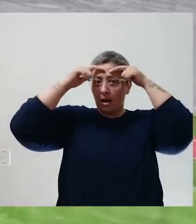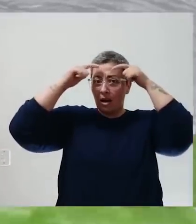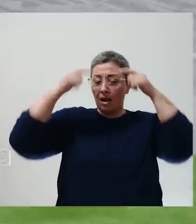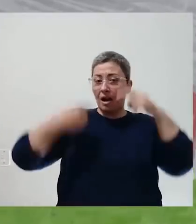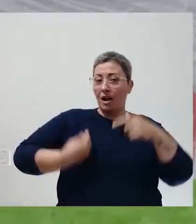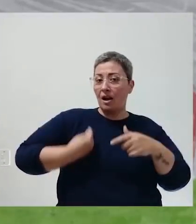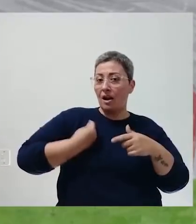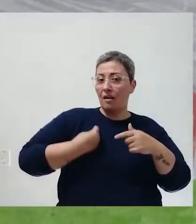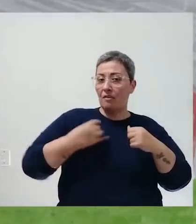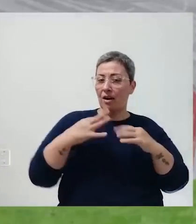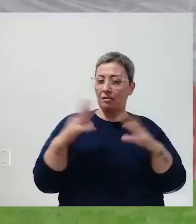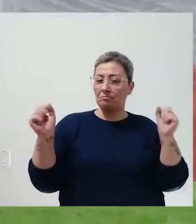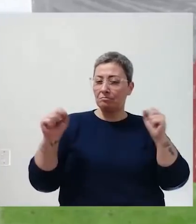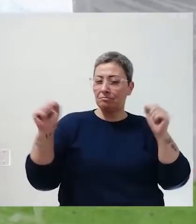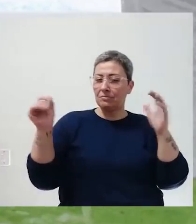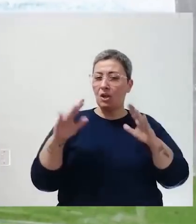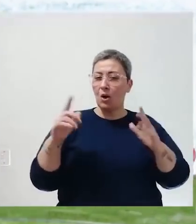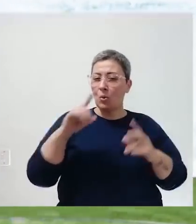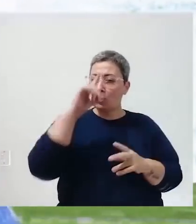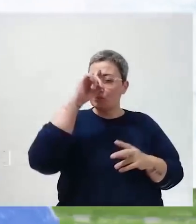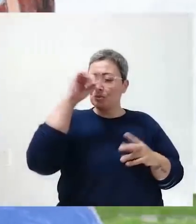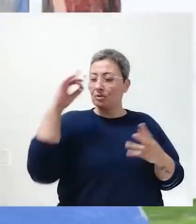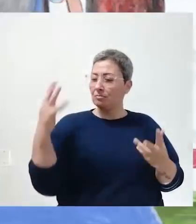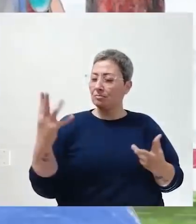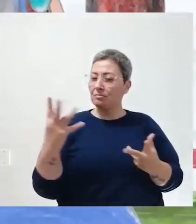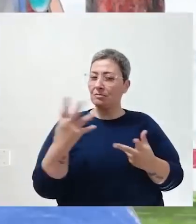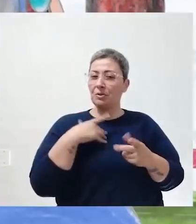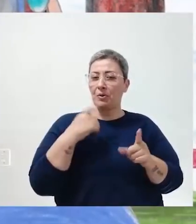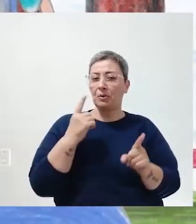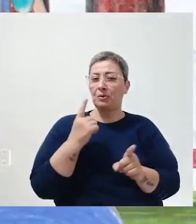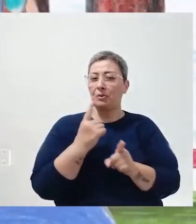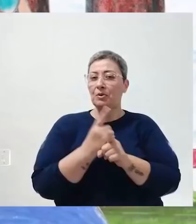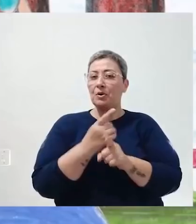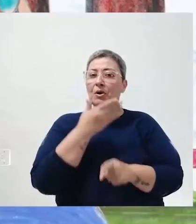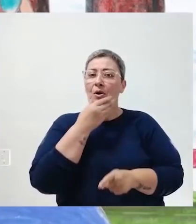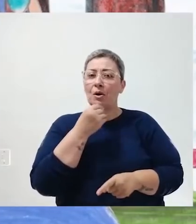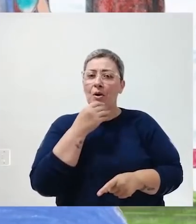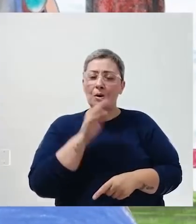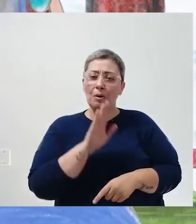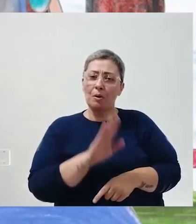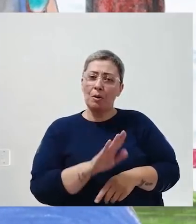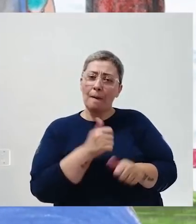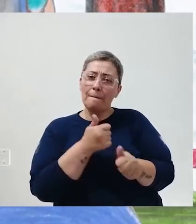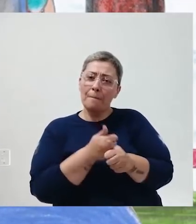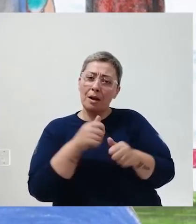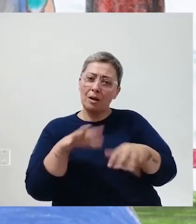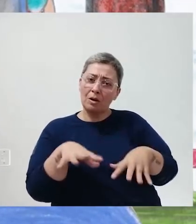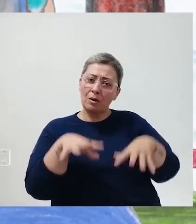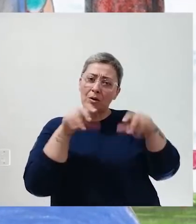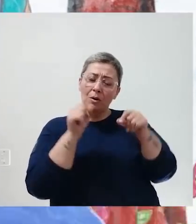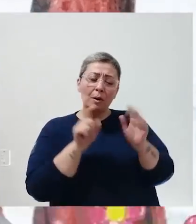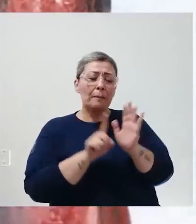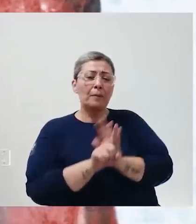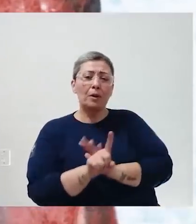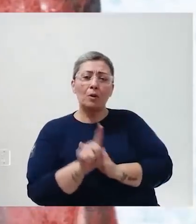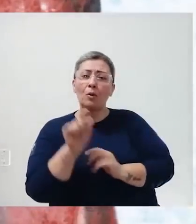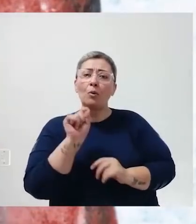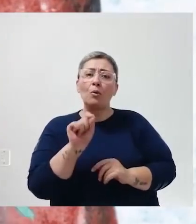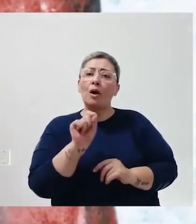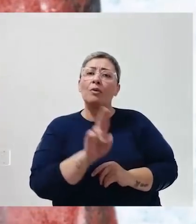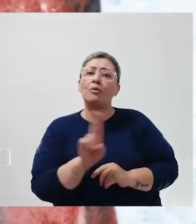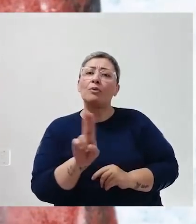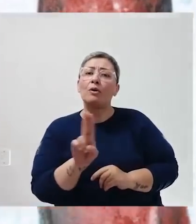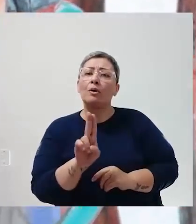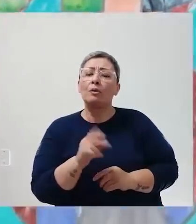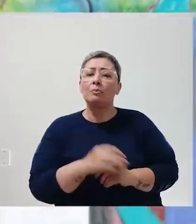em um reino encantado. Um belo dia, ela encontrou um menino perto de seu reino e perguntou: Qual é o